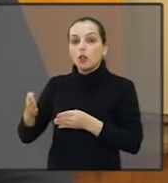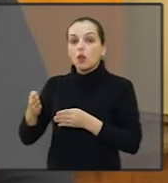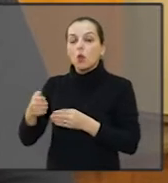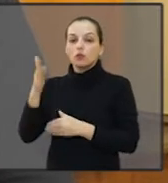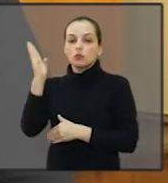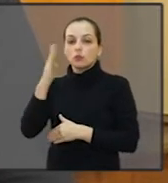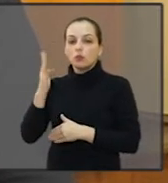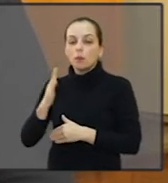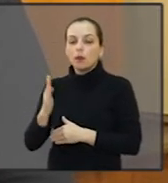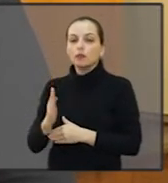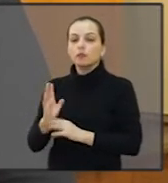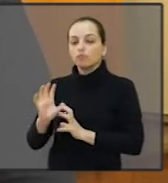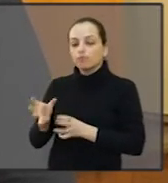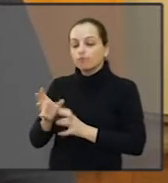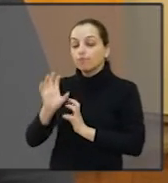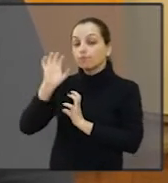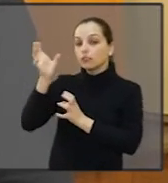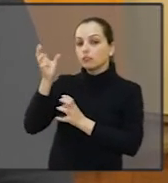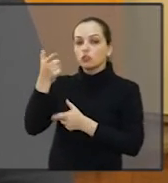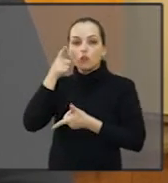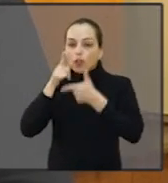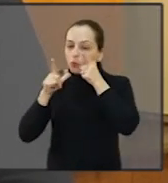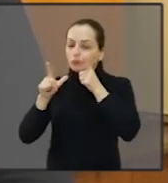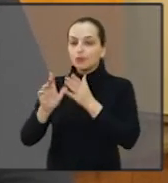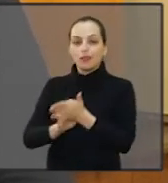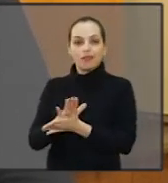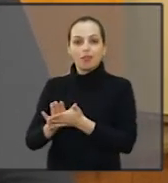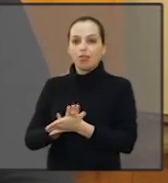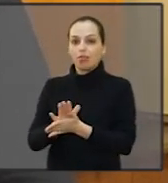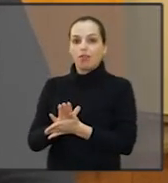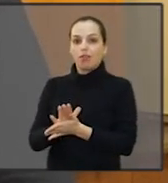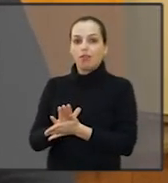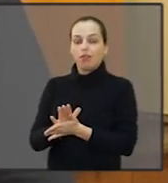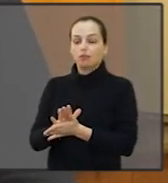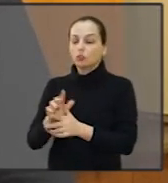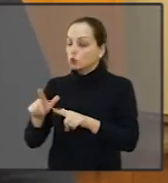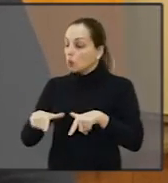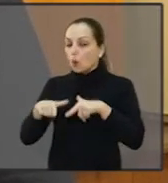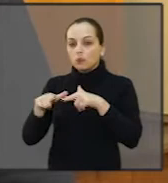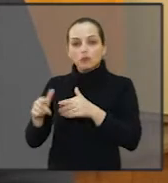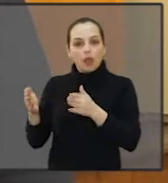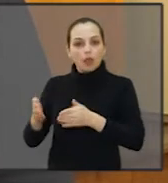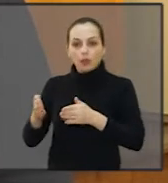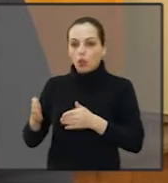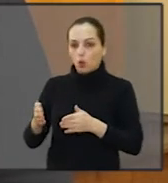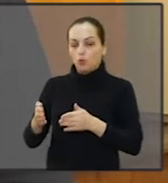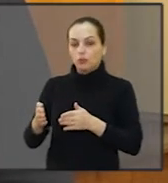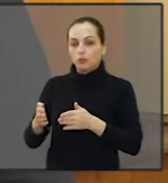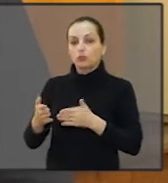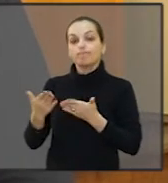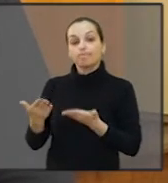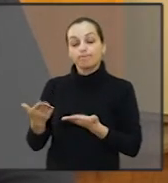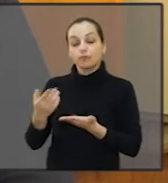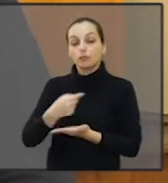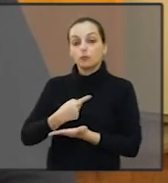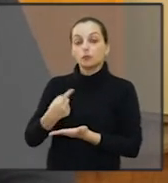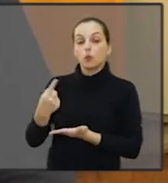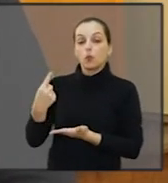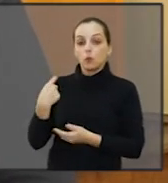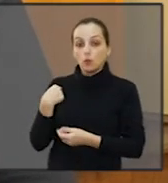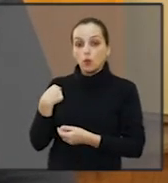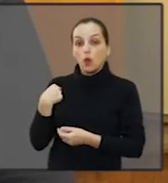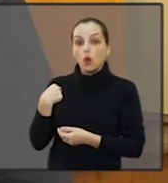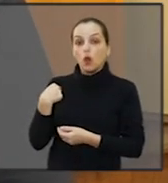que essa seleção brasileira que está hoje de basquete dificilmente vai alcançar os títulos que nós conseguimos, né? Então, eu acho que a